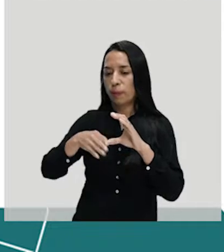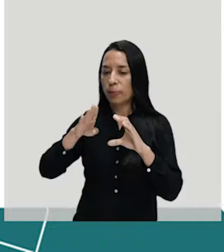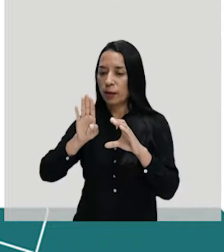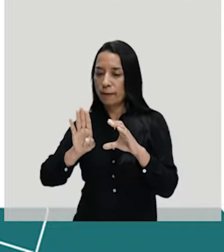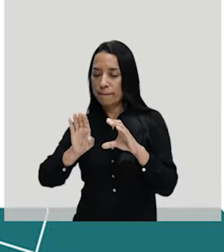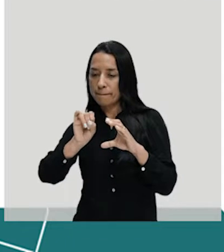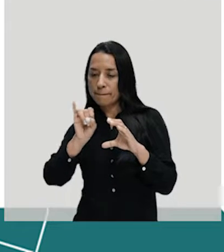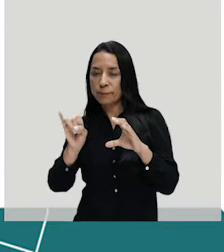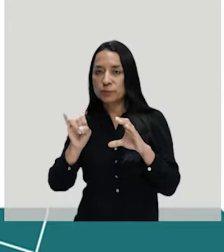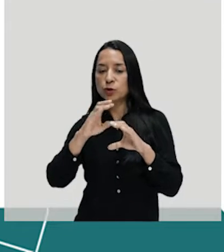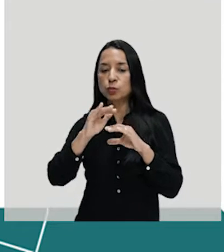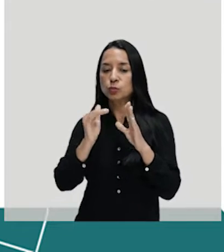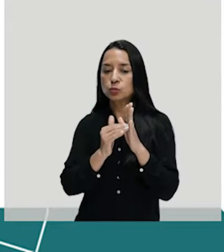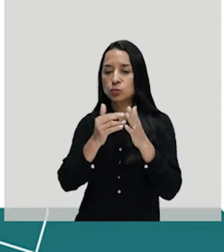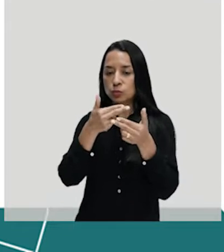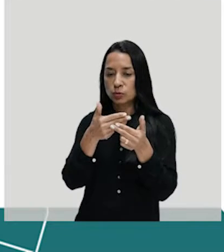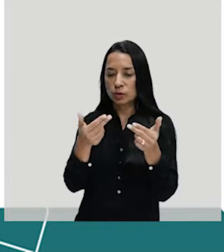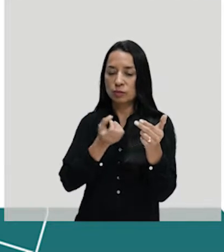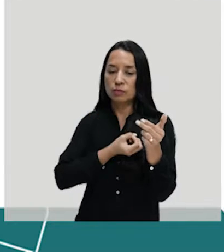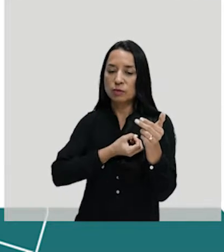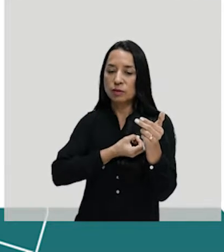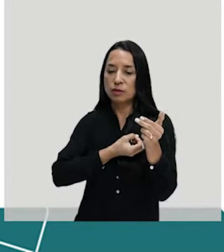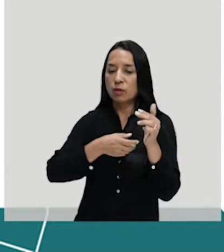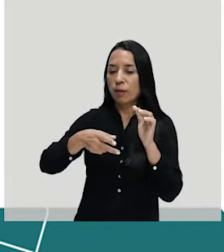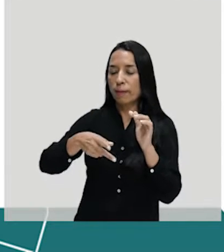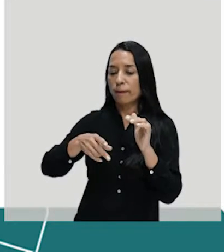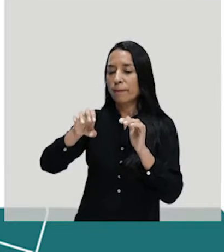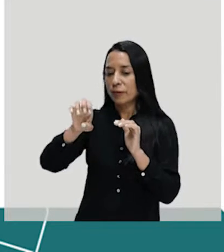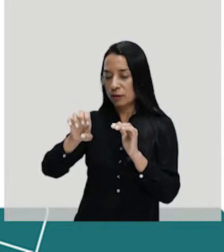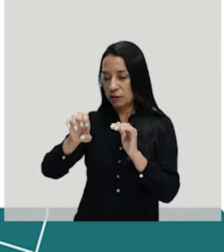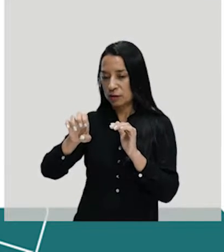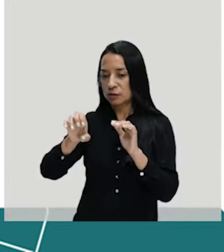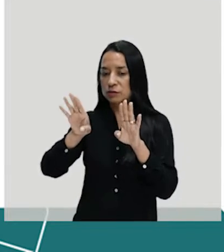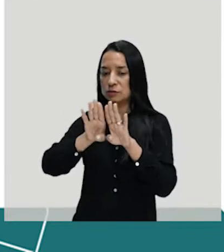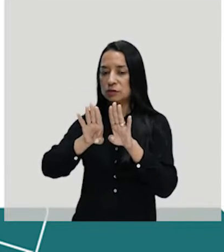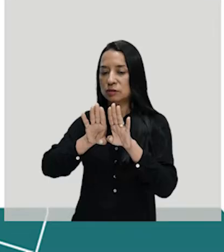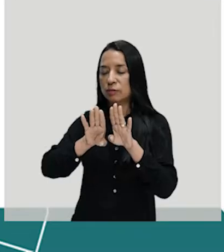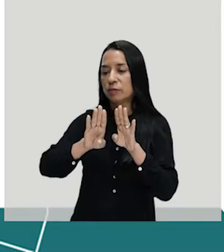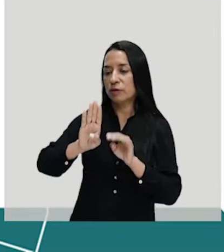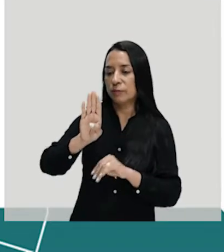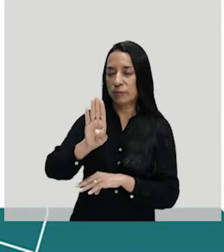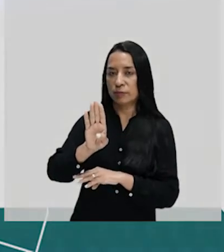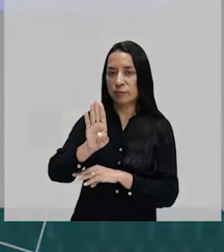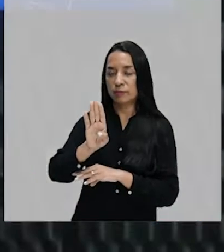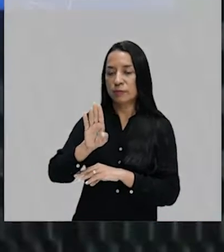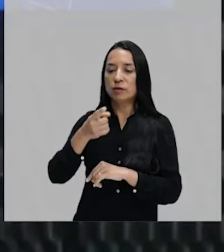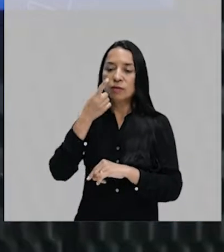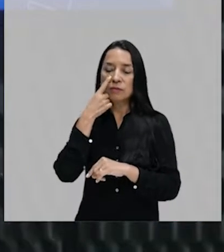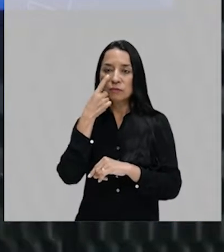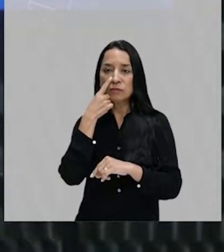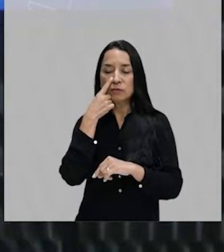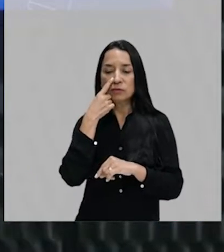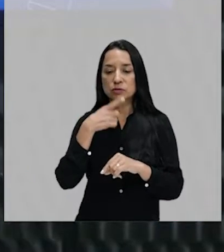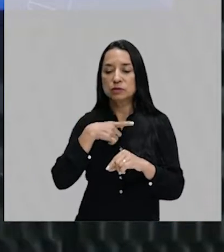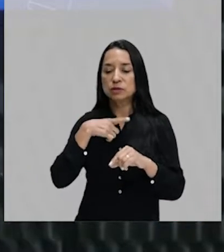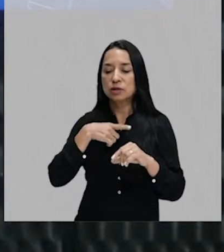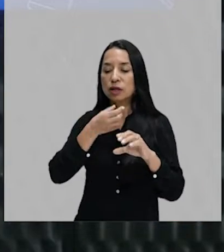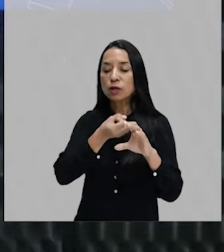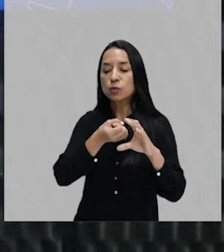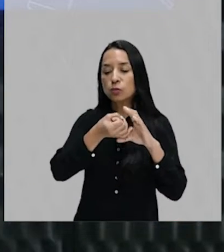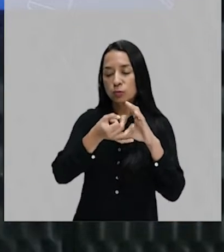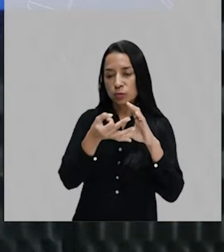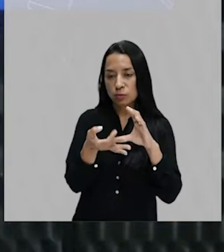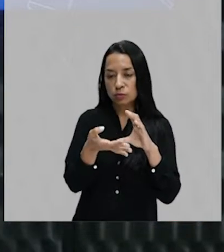se todo elemento de ar pertence também a bebê Então veja eu tenho um conjunto